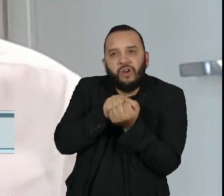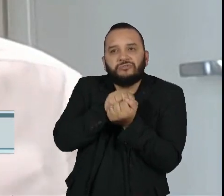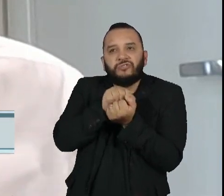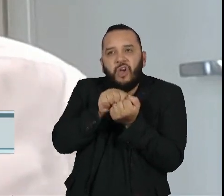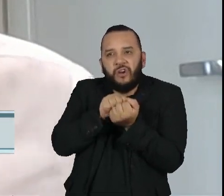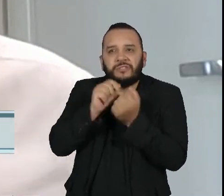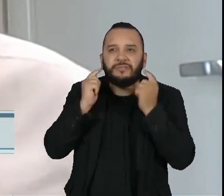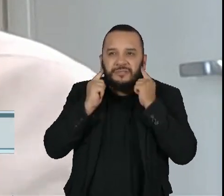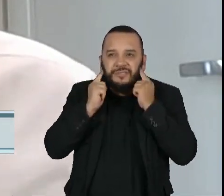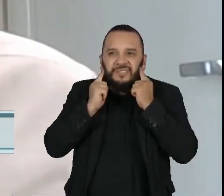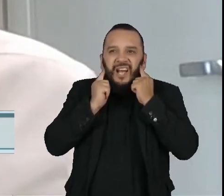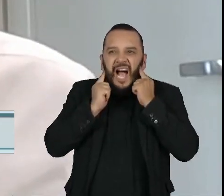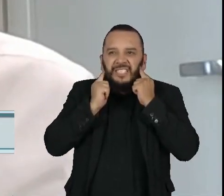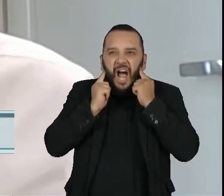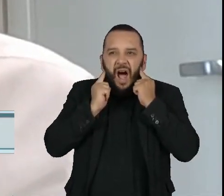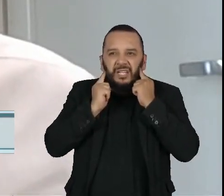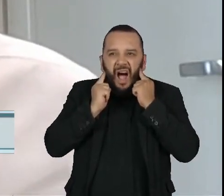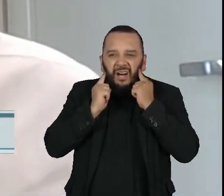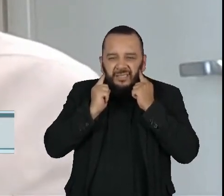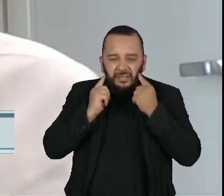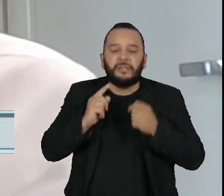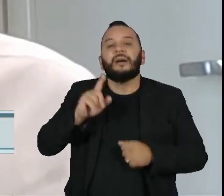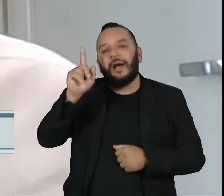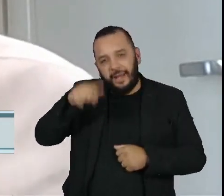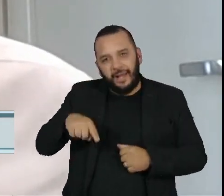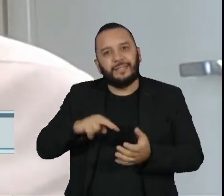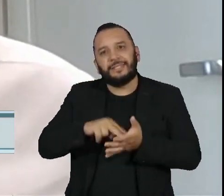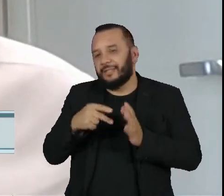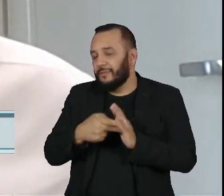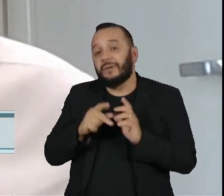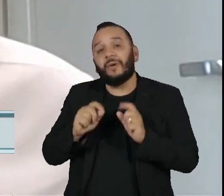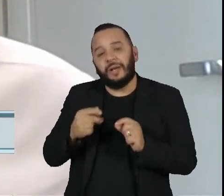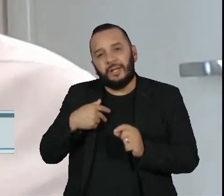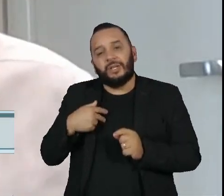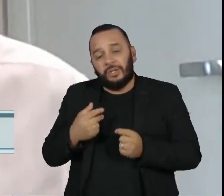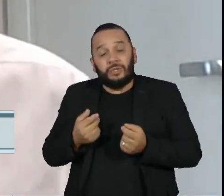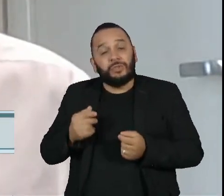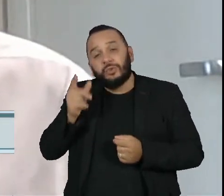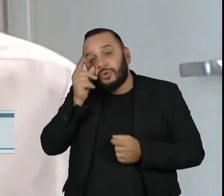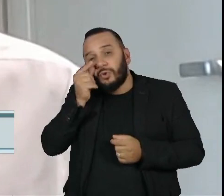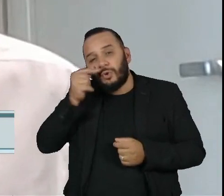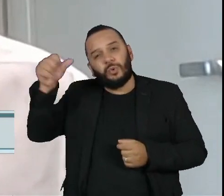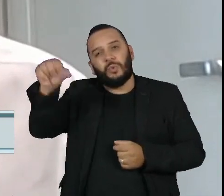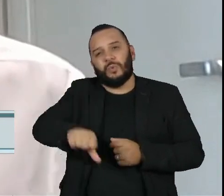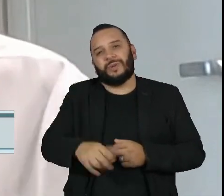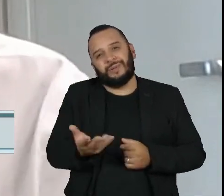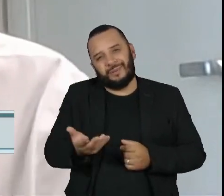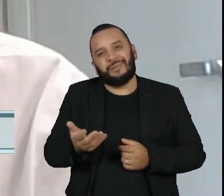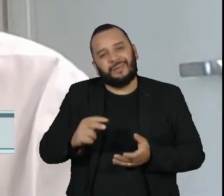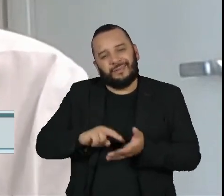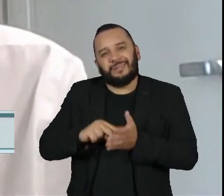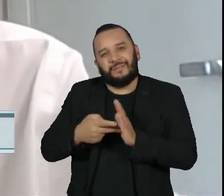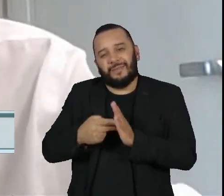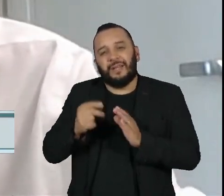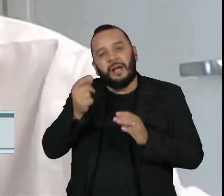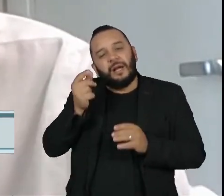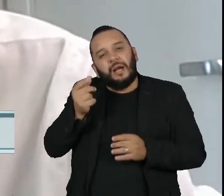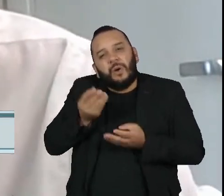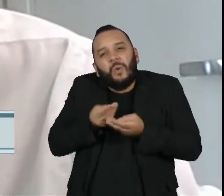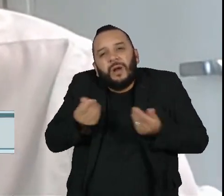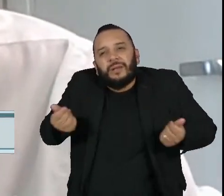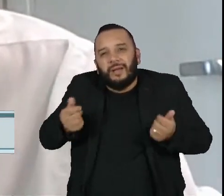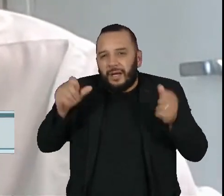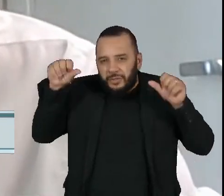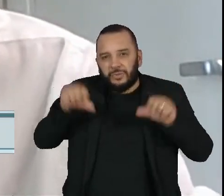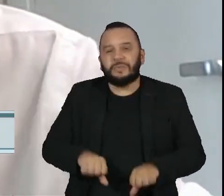noite, tudo isso são sintomas e sinais de que o sono não é de boa qualidade. E sempre nesses casos é necessário fazer uma investigação